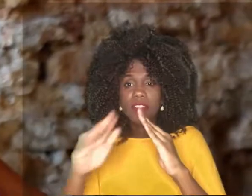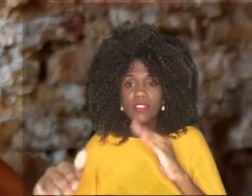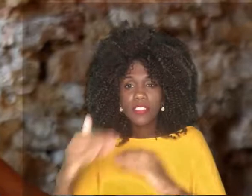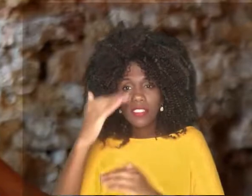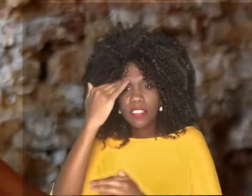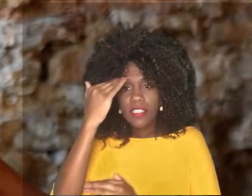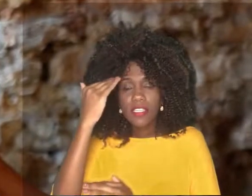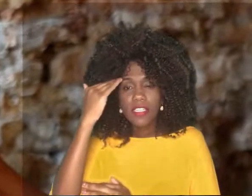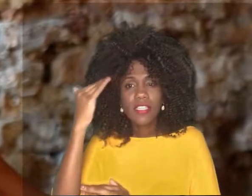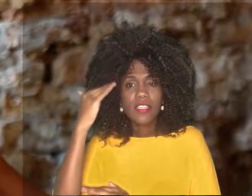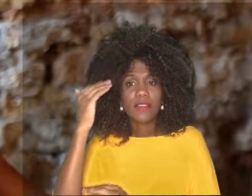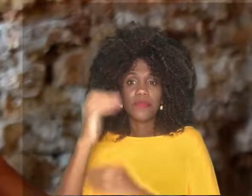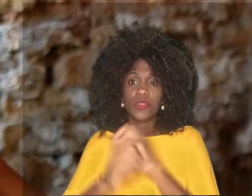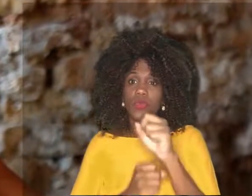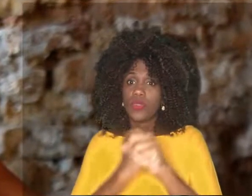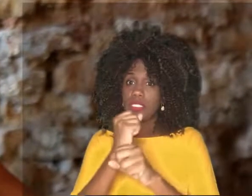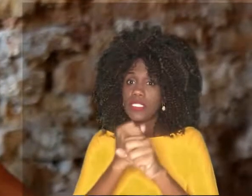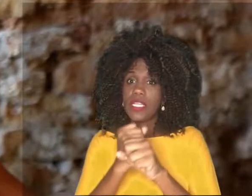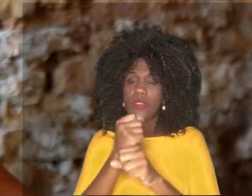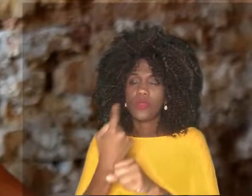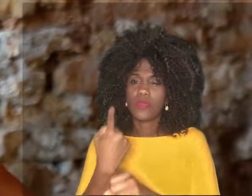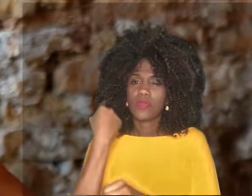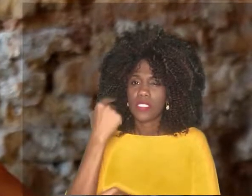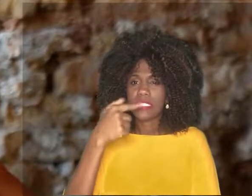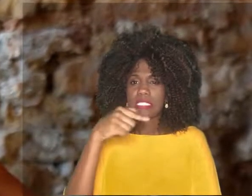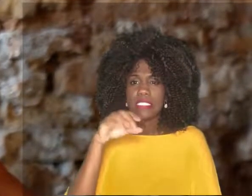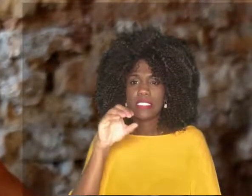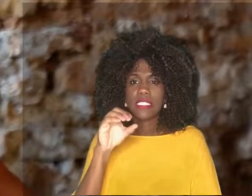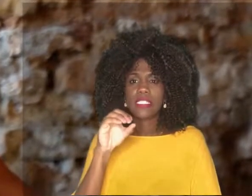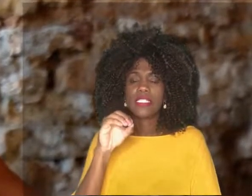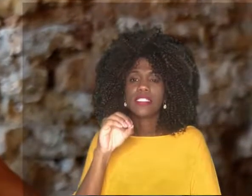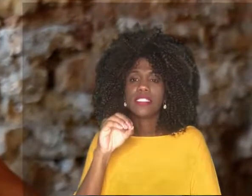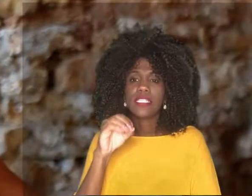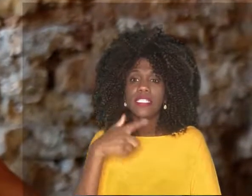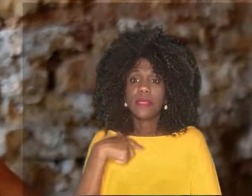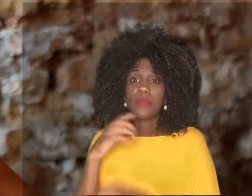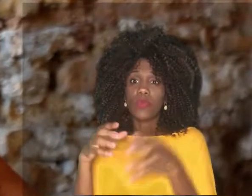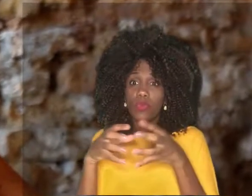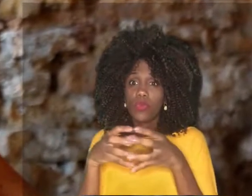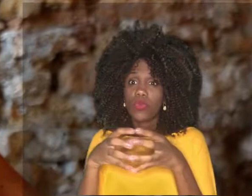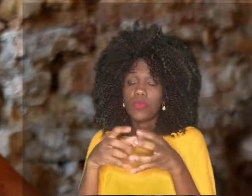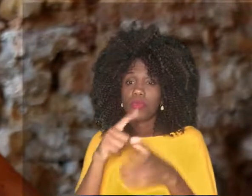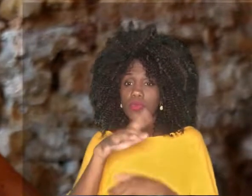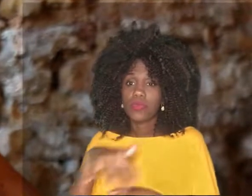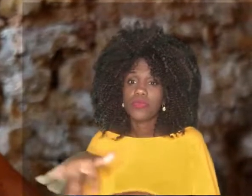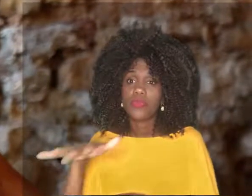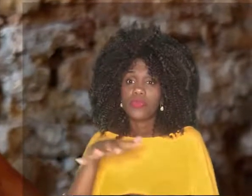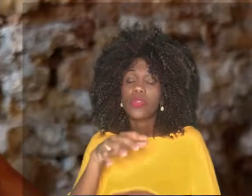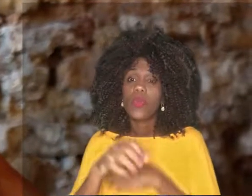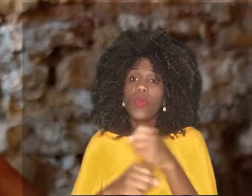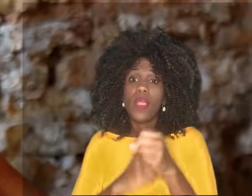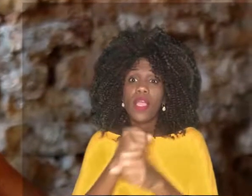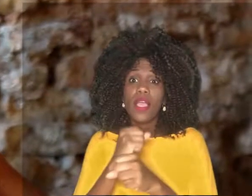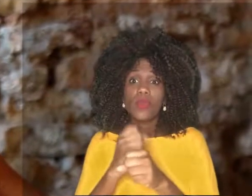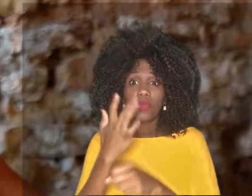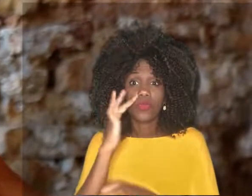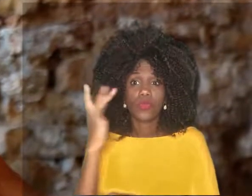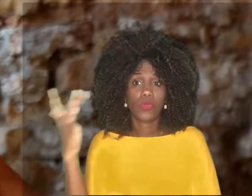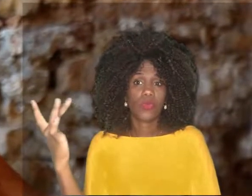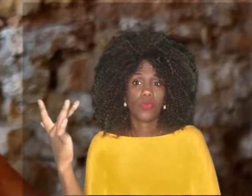anos 70 foram os anos, para a minha geração, né, os anos de